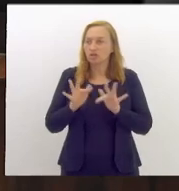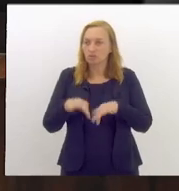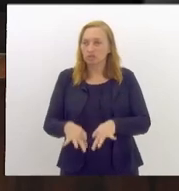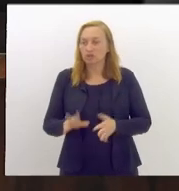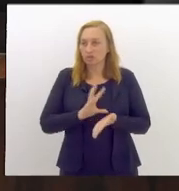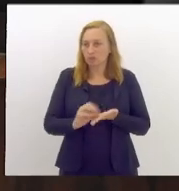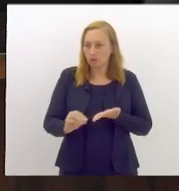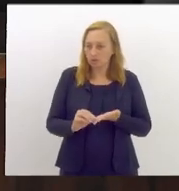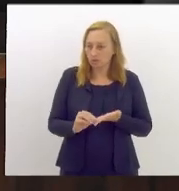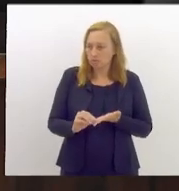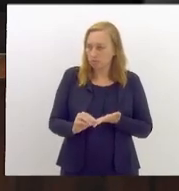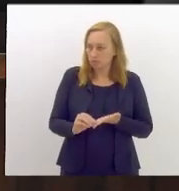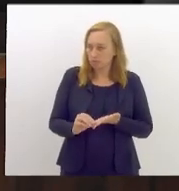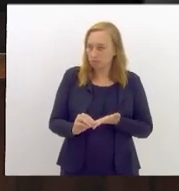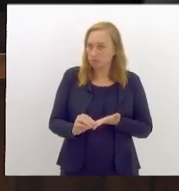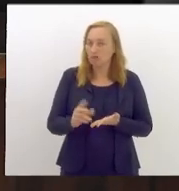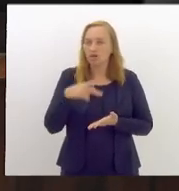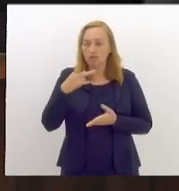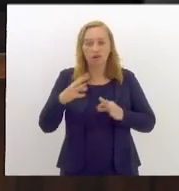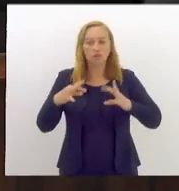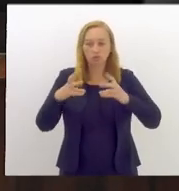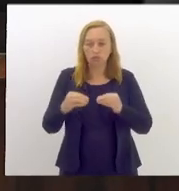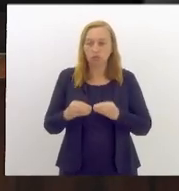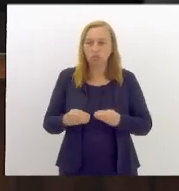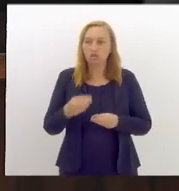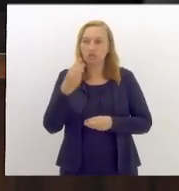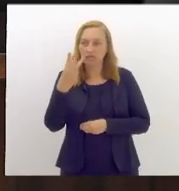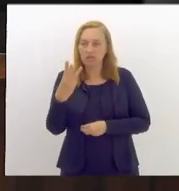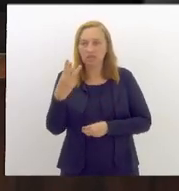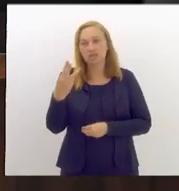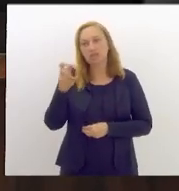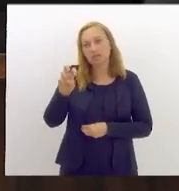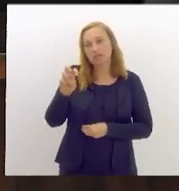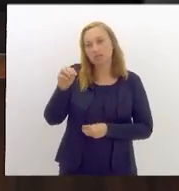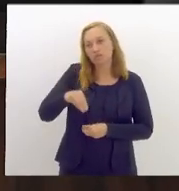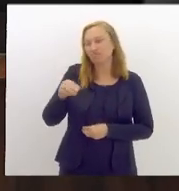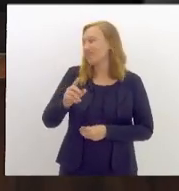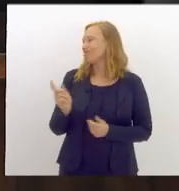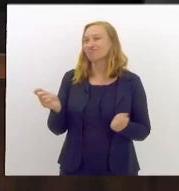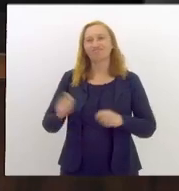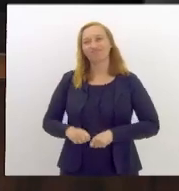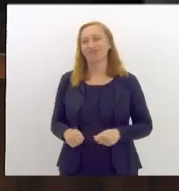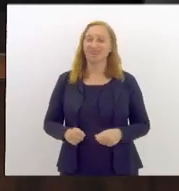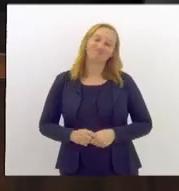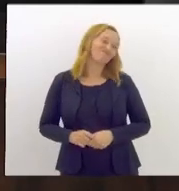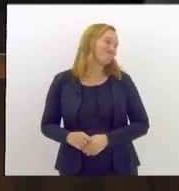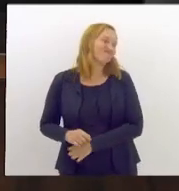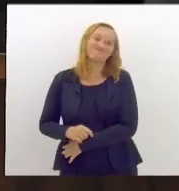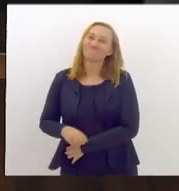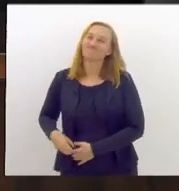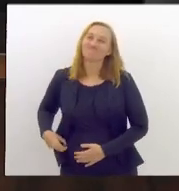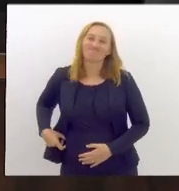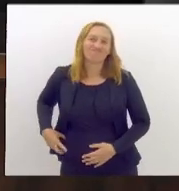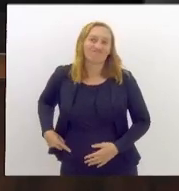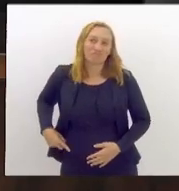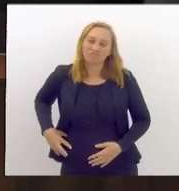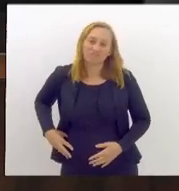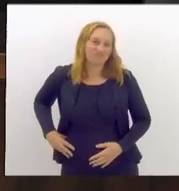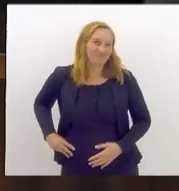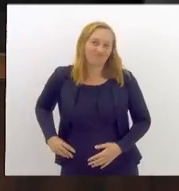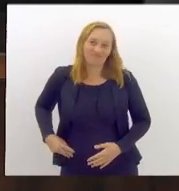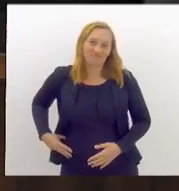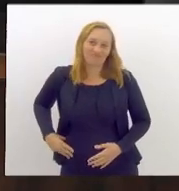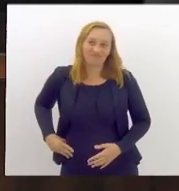da pauta eu canto ela toda em 35 minutos Ah não não dá porque vai vir tem emendas